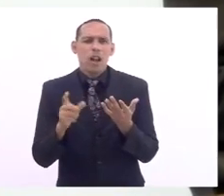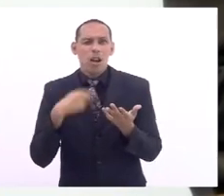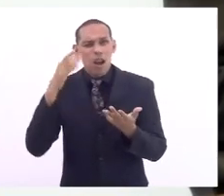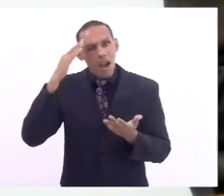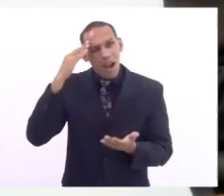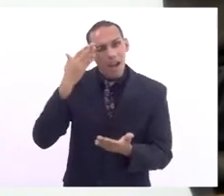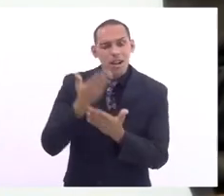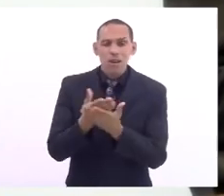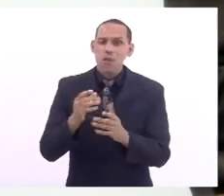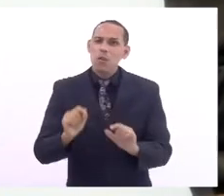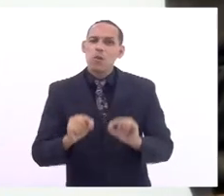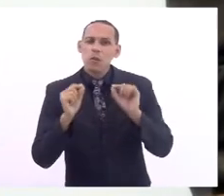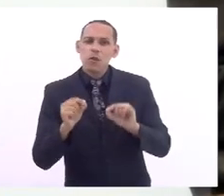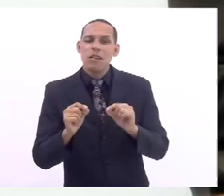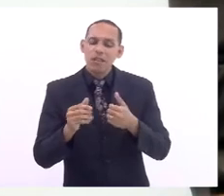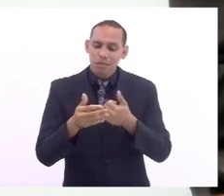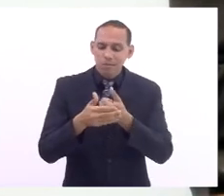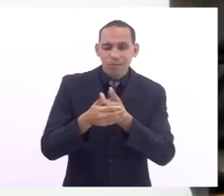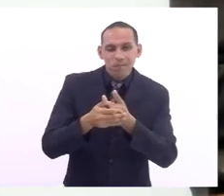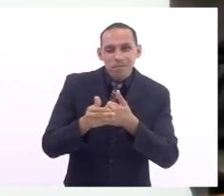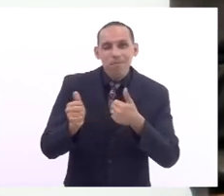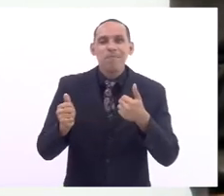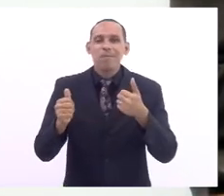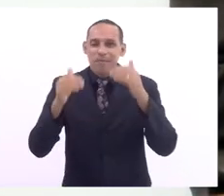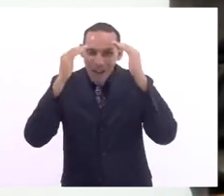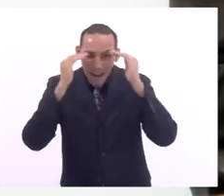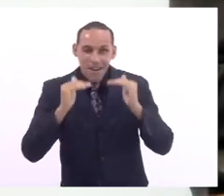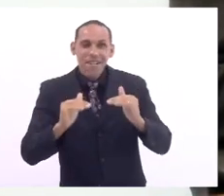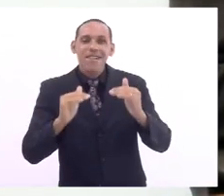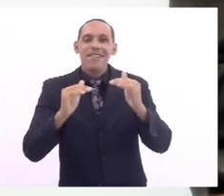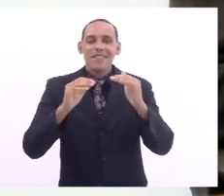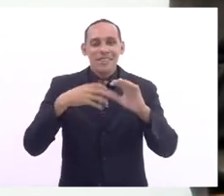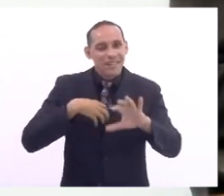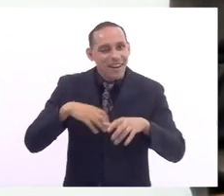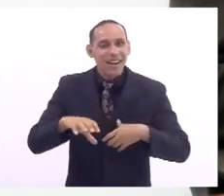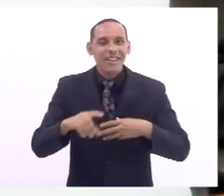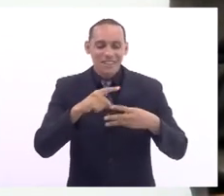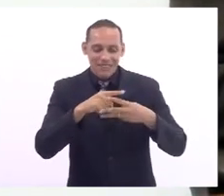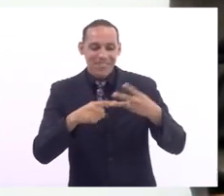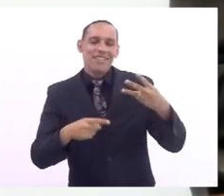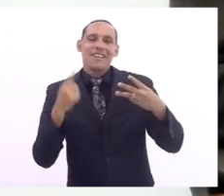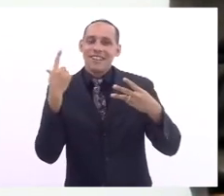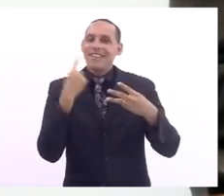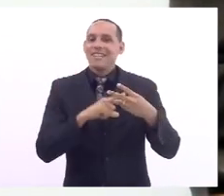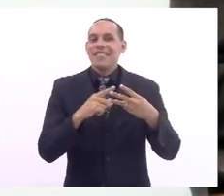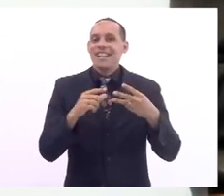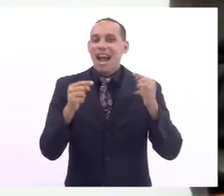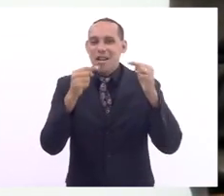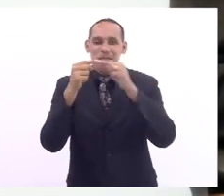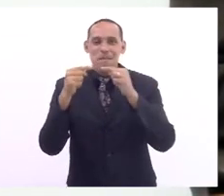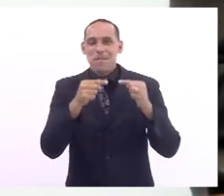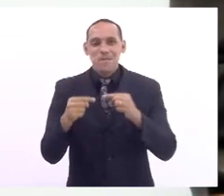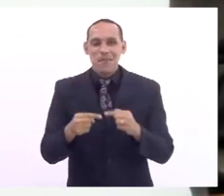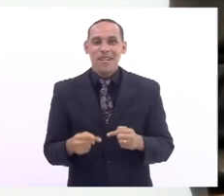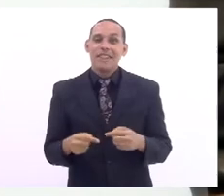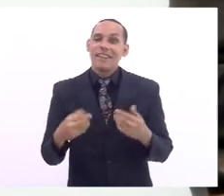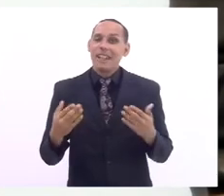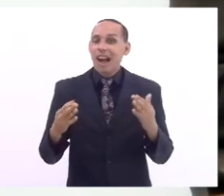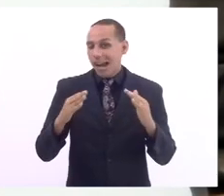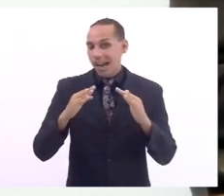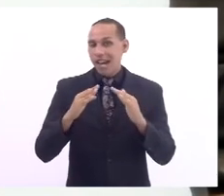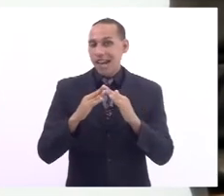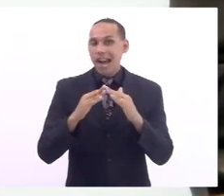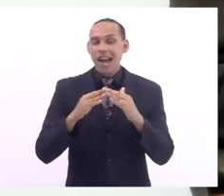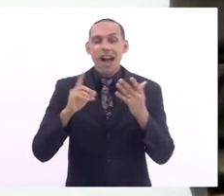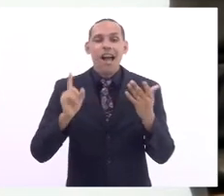acredita que é com a festa é com respeito que é com empatia que a gente vai vai construir essa história então é a casa é um espaço muito